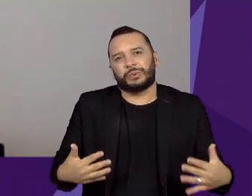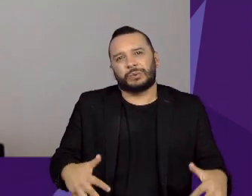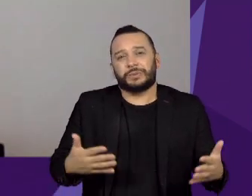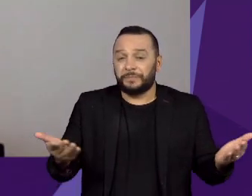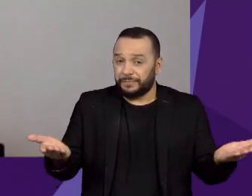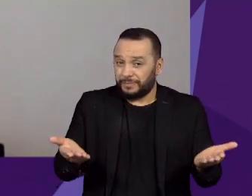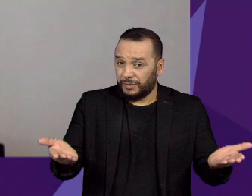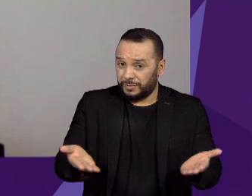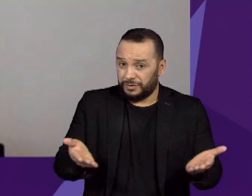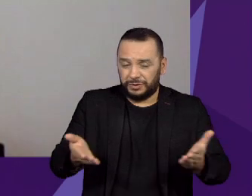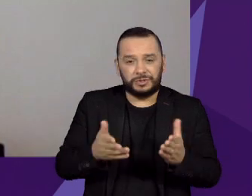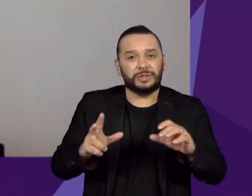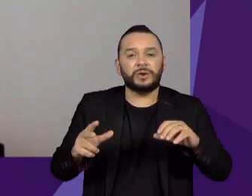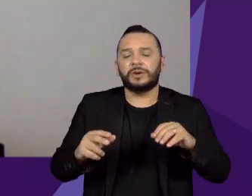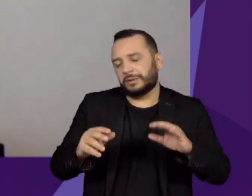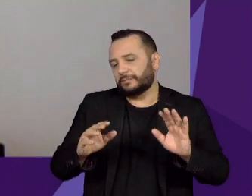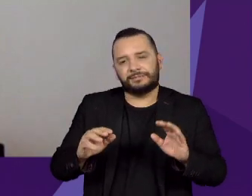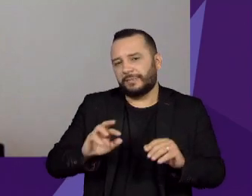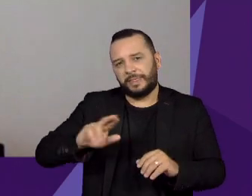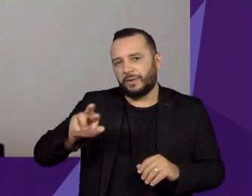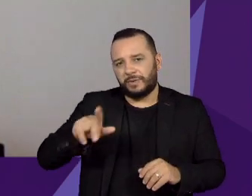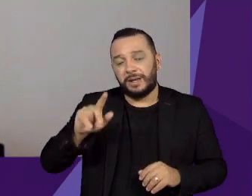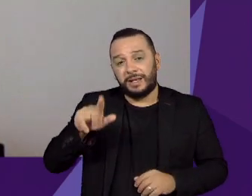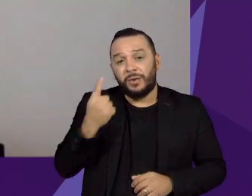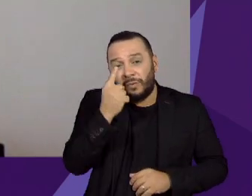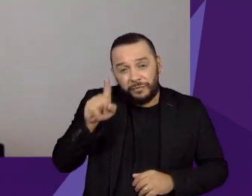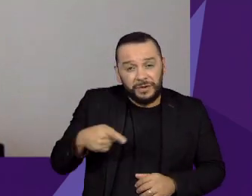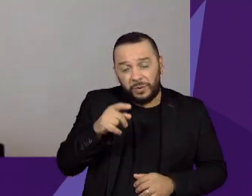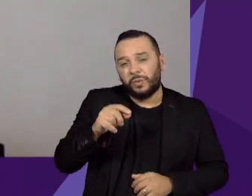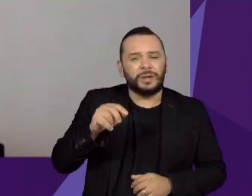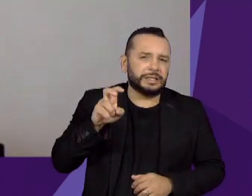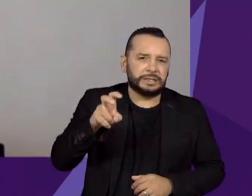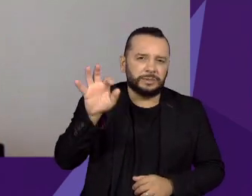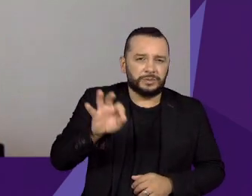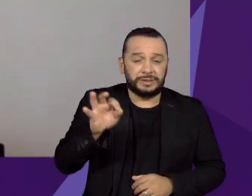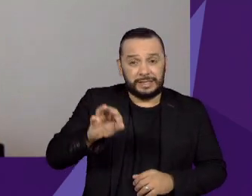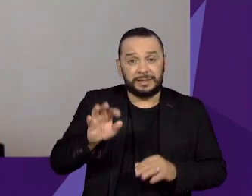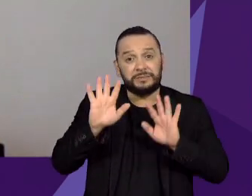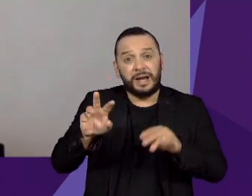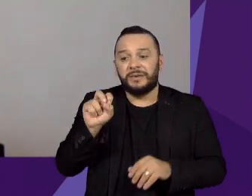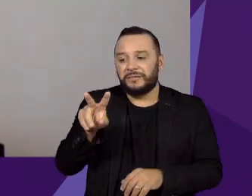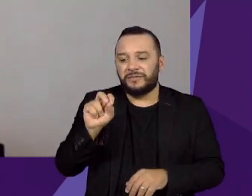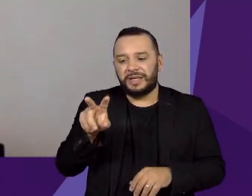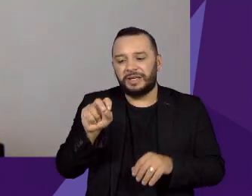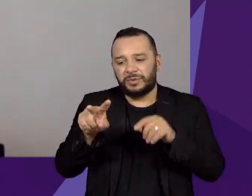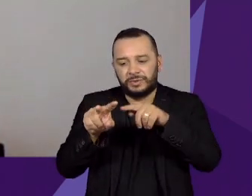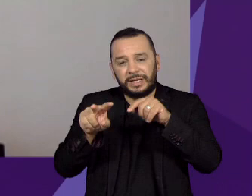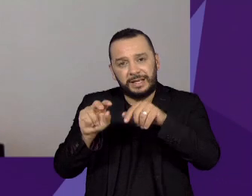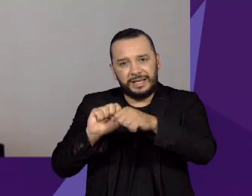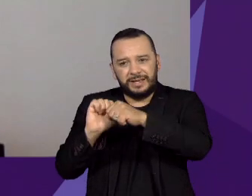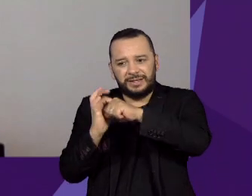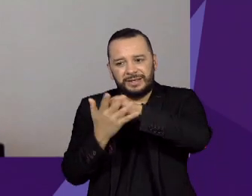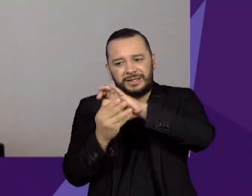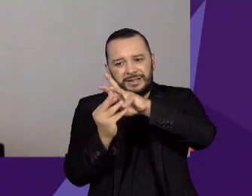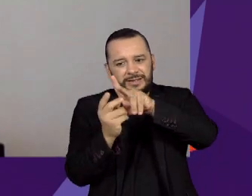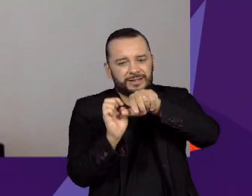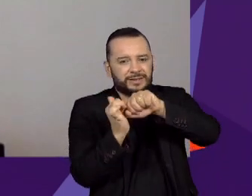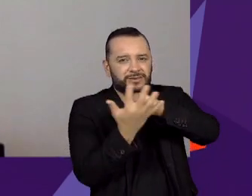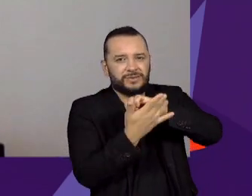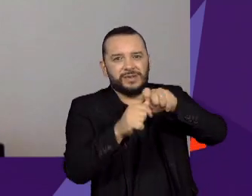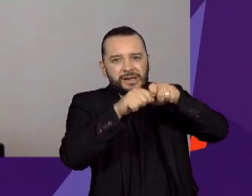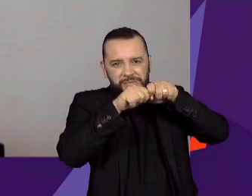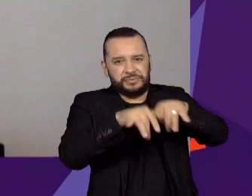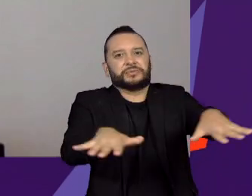é um vírus que ele está sempre mudando a sua genética para aumentar a sua capacidade de